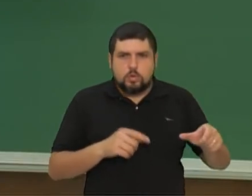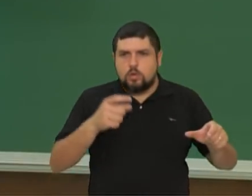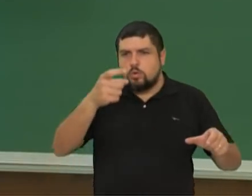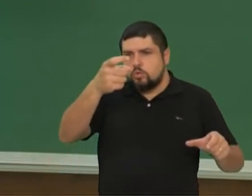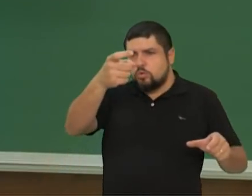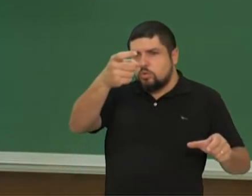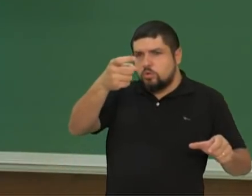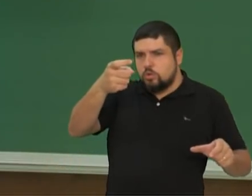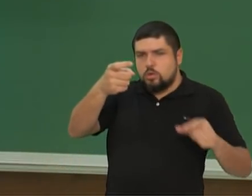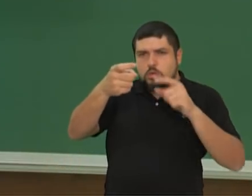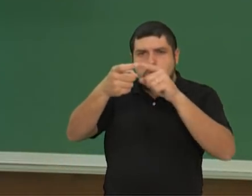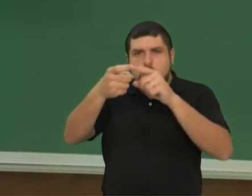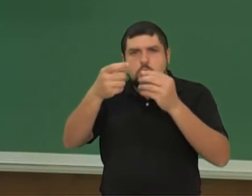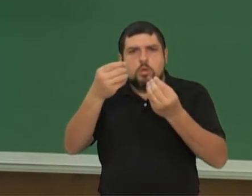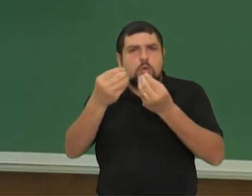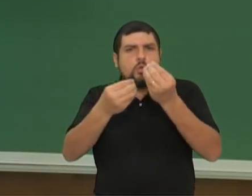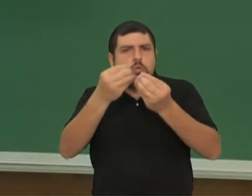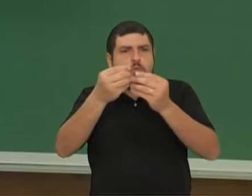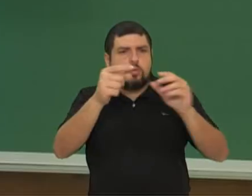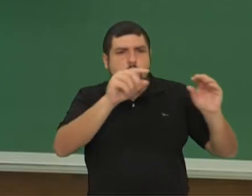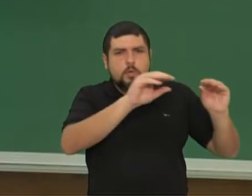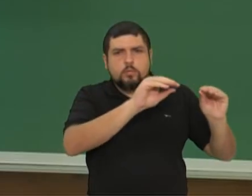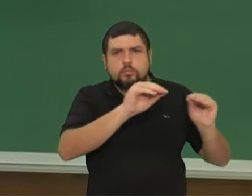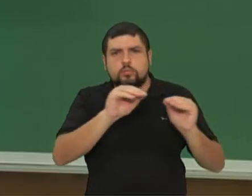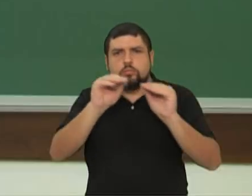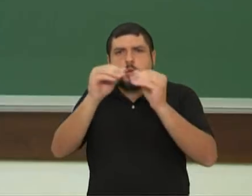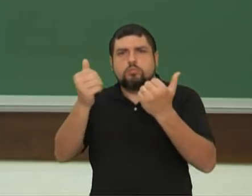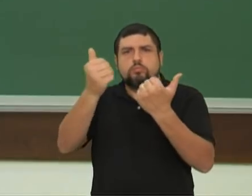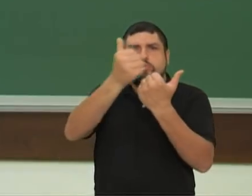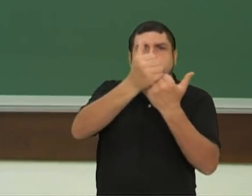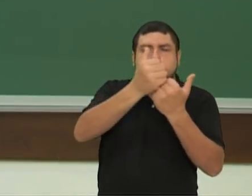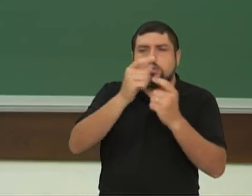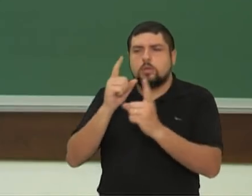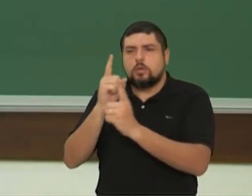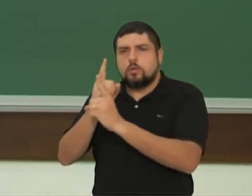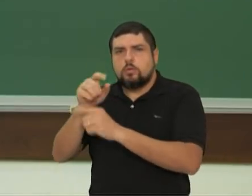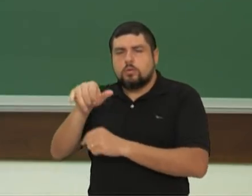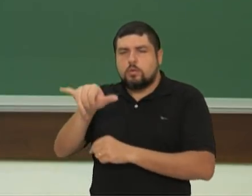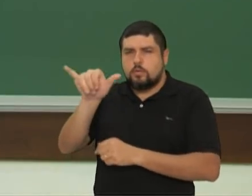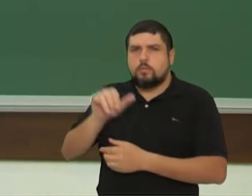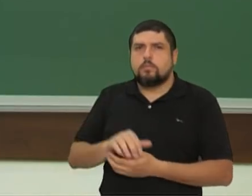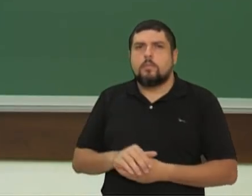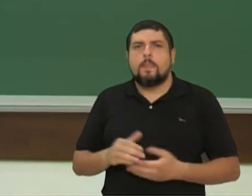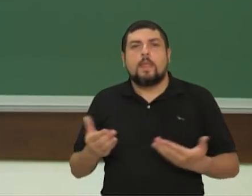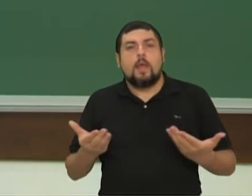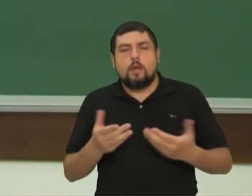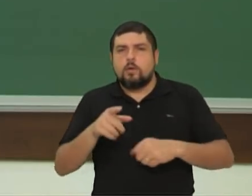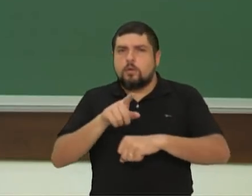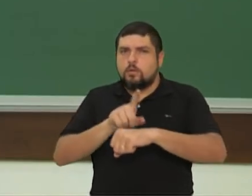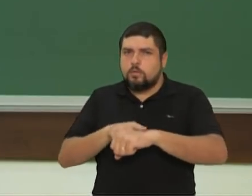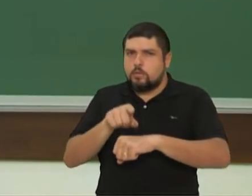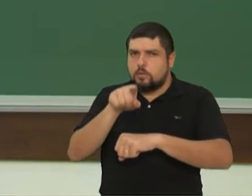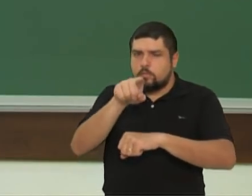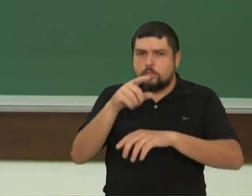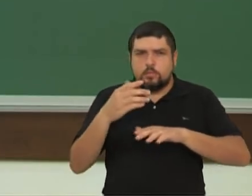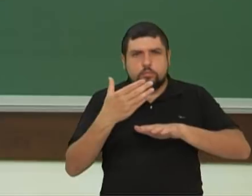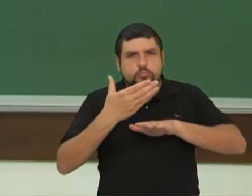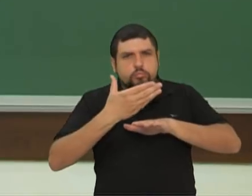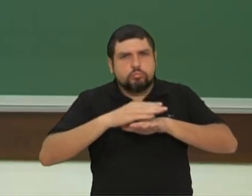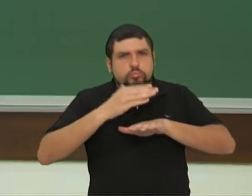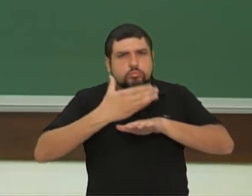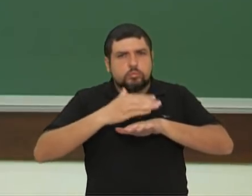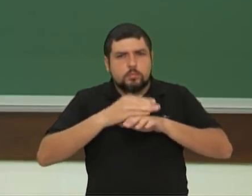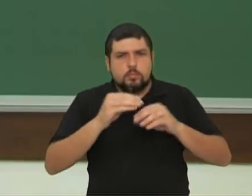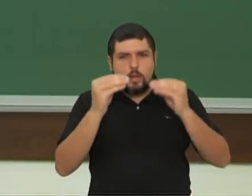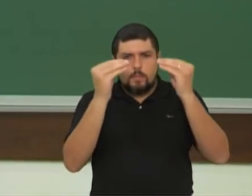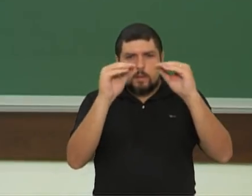y através da função. Assim eu encontro os pares ordenados. Você vai ter uns minutinhos para preencher essa tabela, certo?